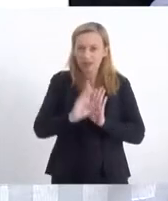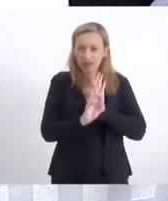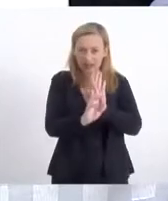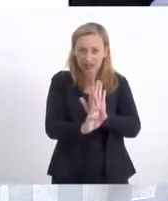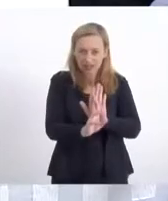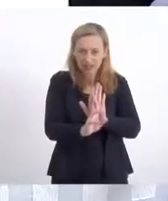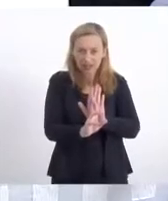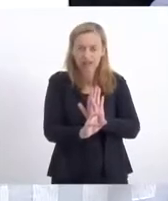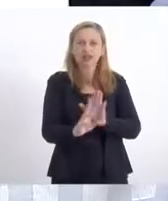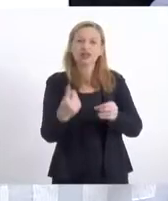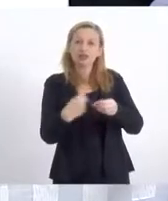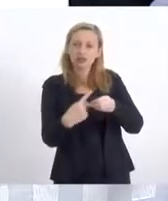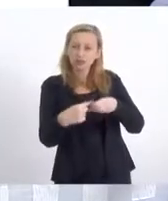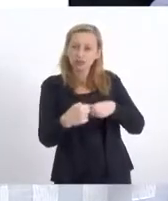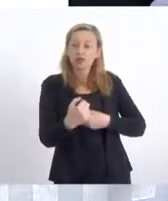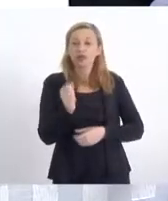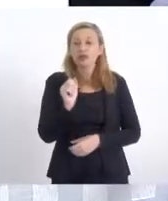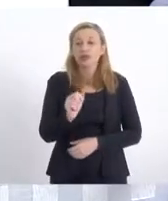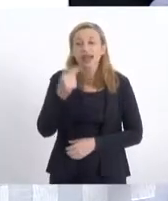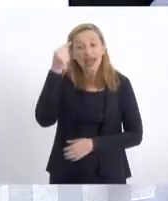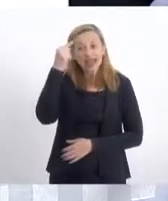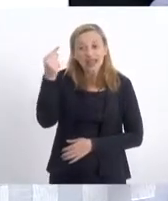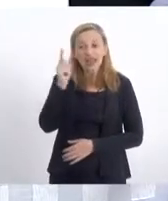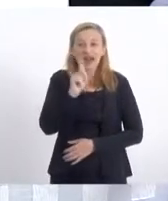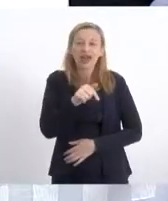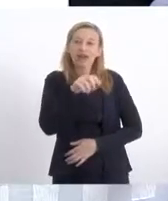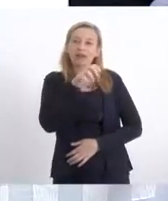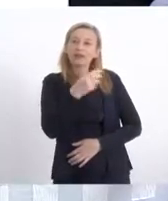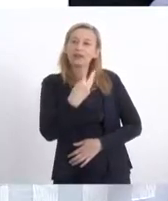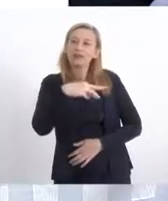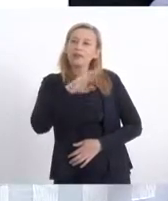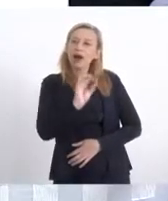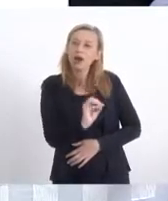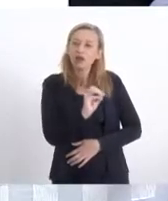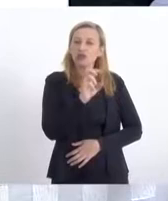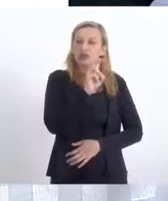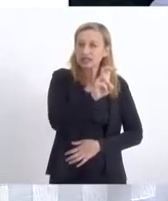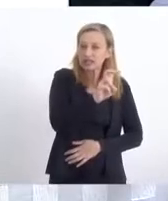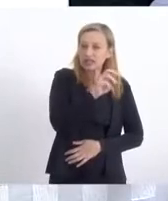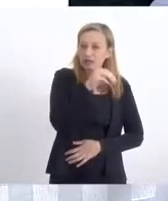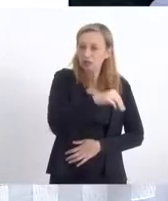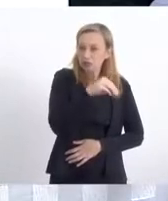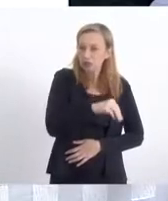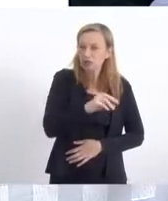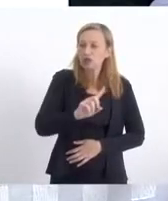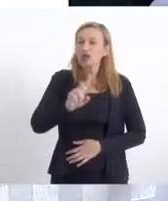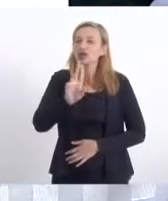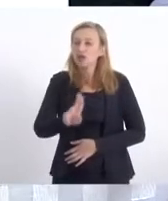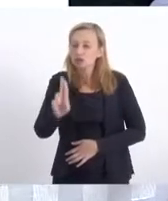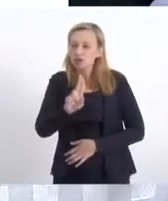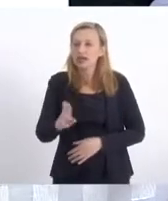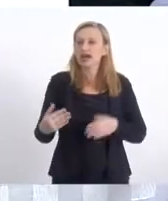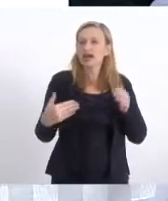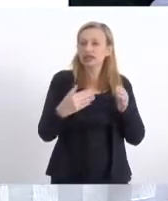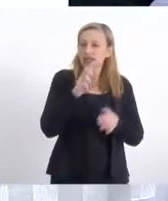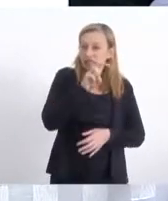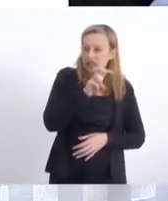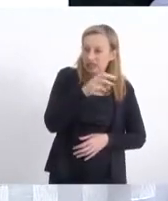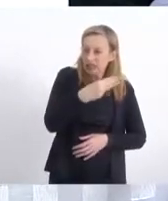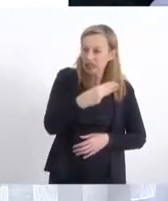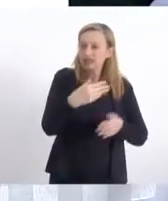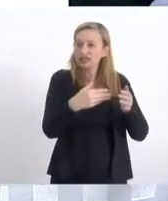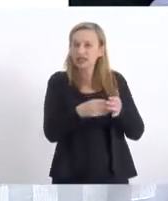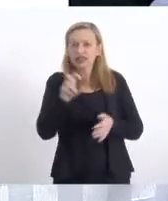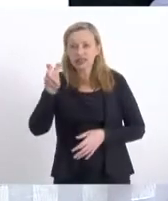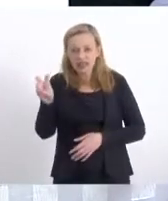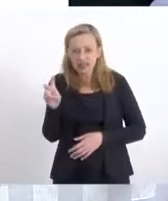das câmaras municipais. A ideia, Mauro fala 5, quem vai usar da palavra entre 3 e 5, tem uma dinâmica